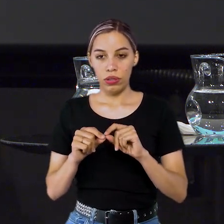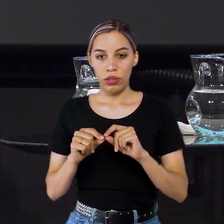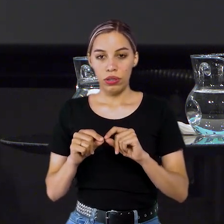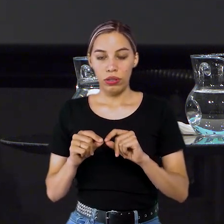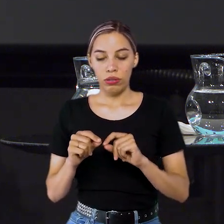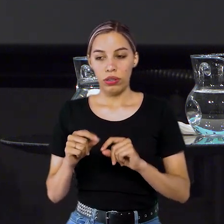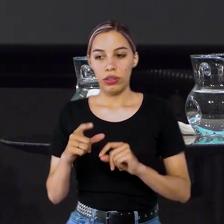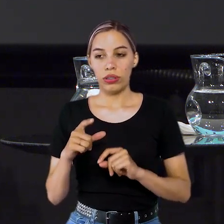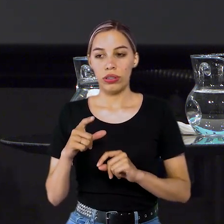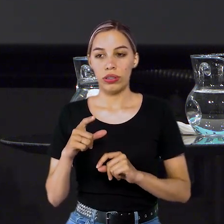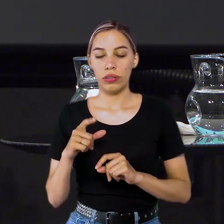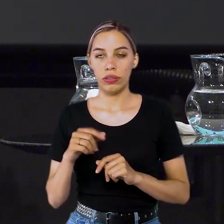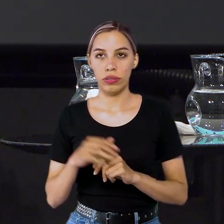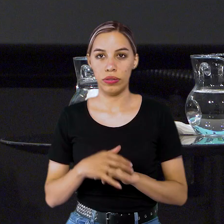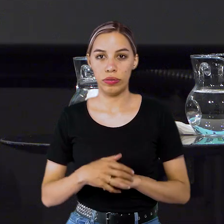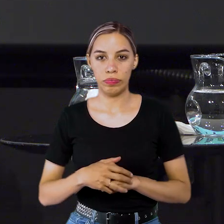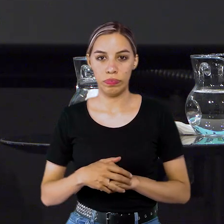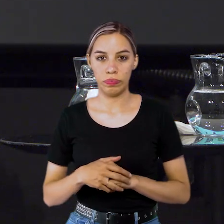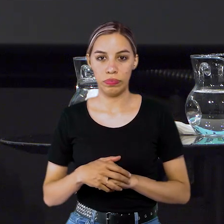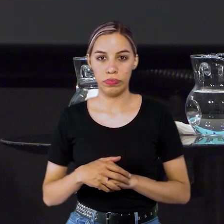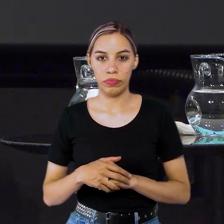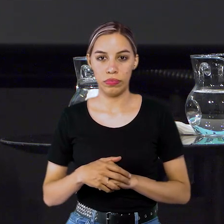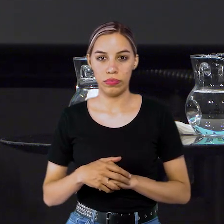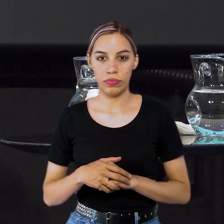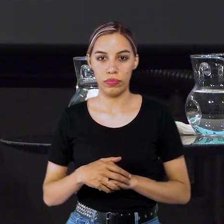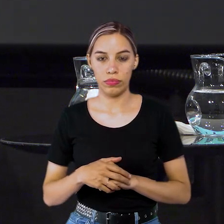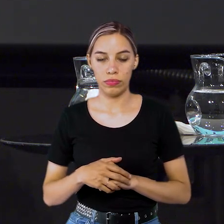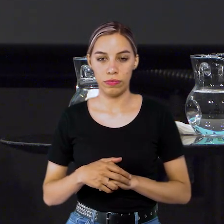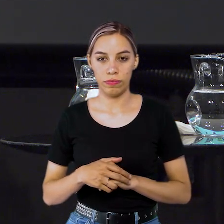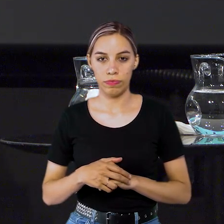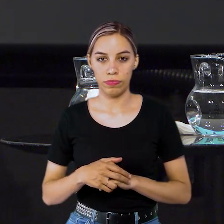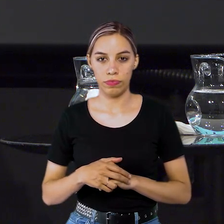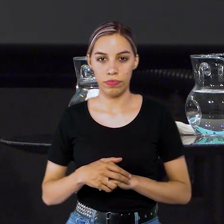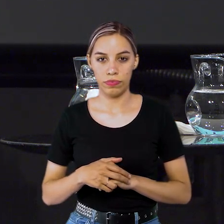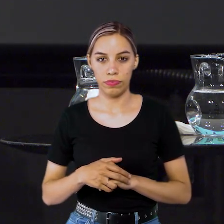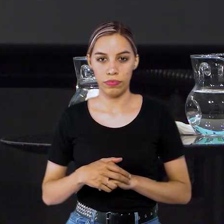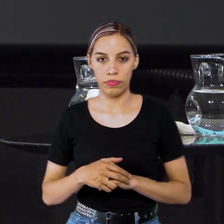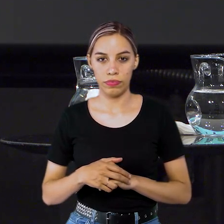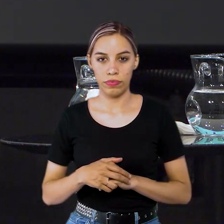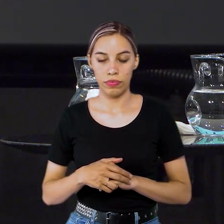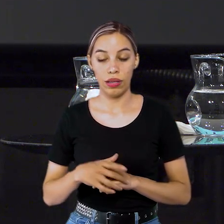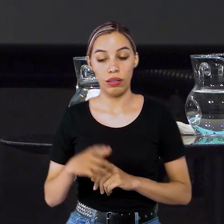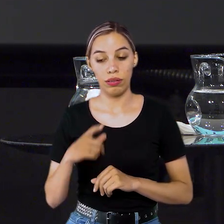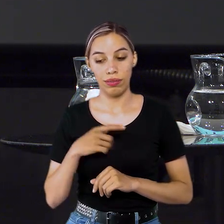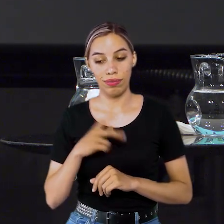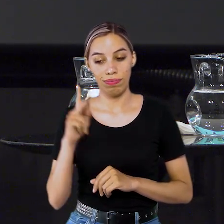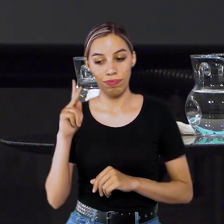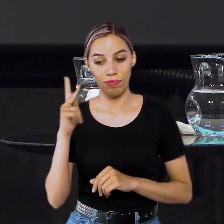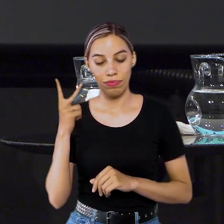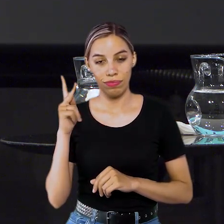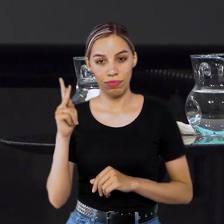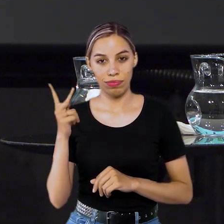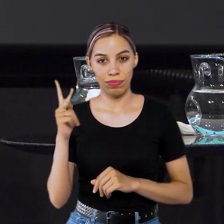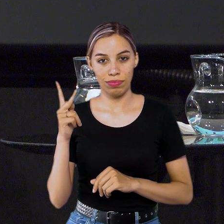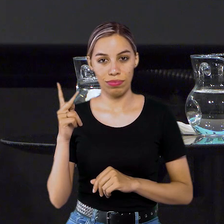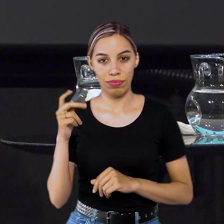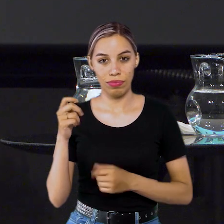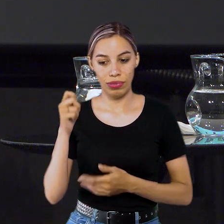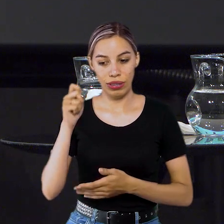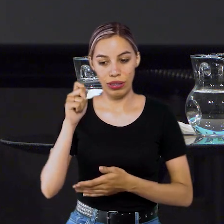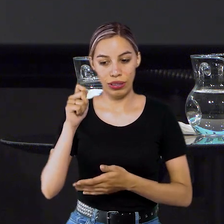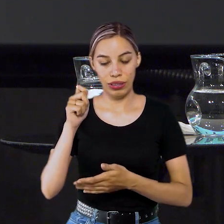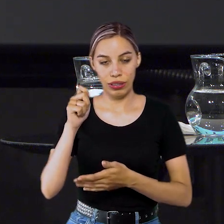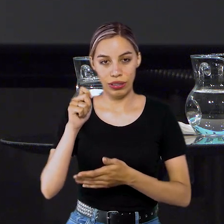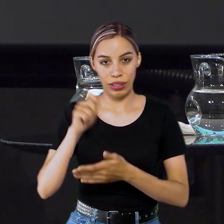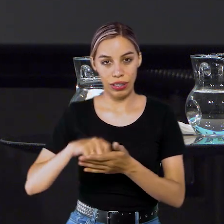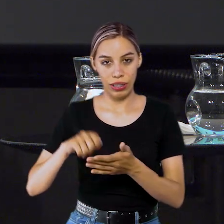criacionista, outro fala que não é. Então essa história que escrito